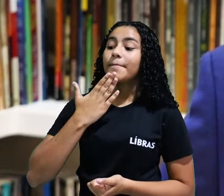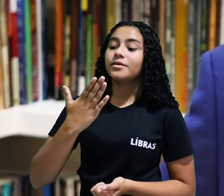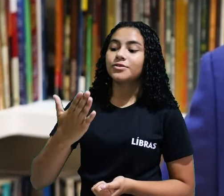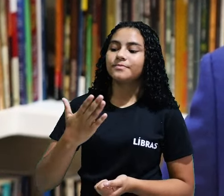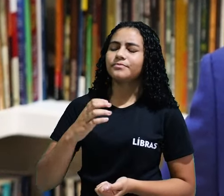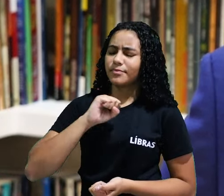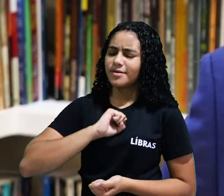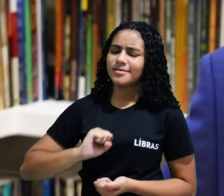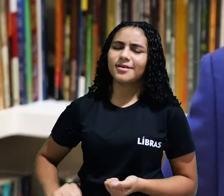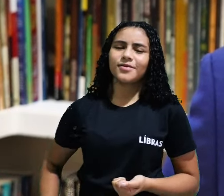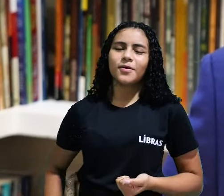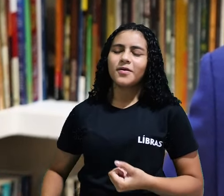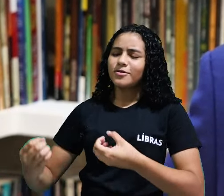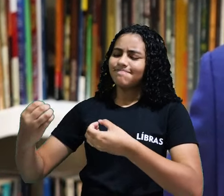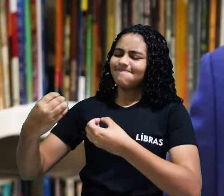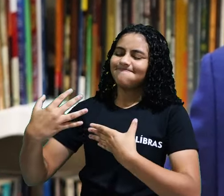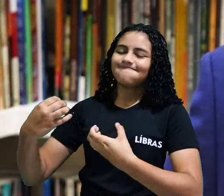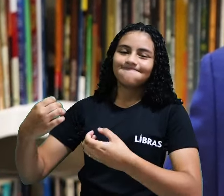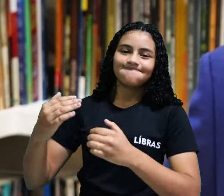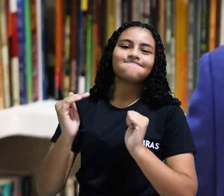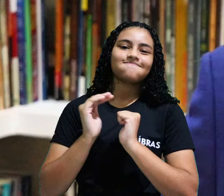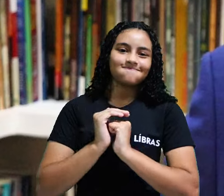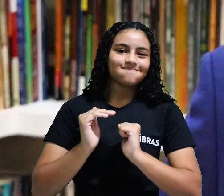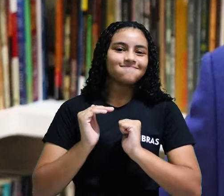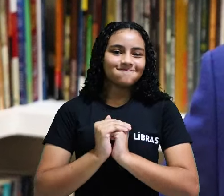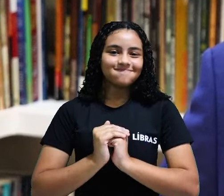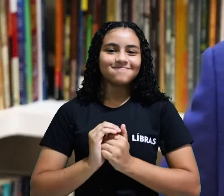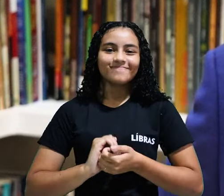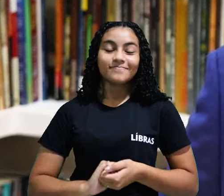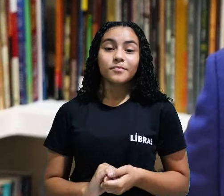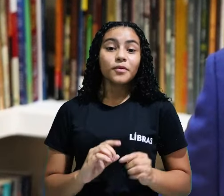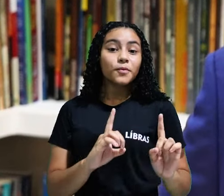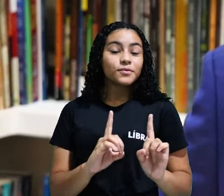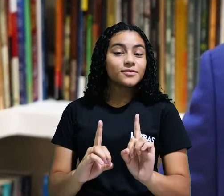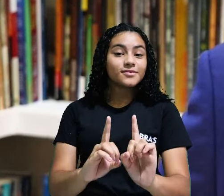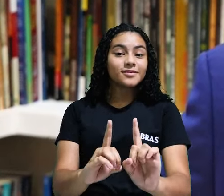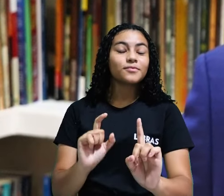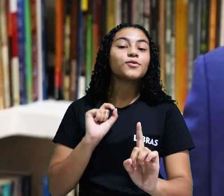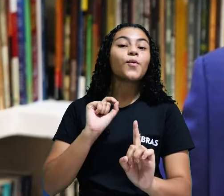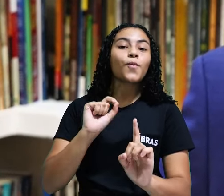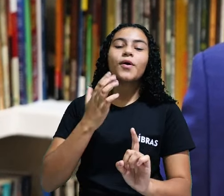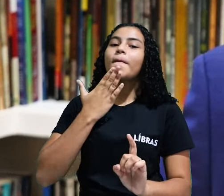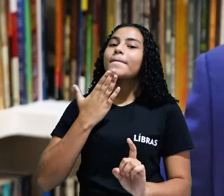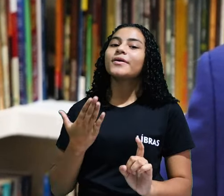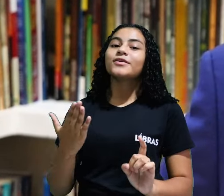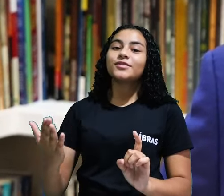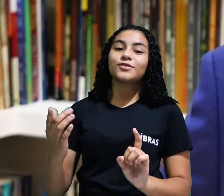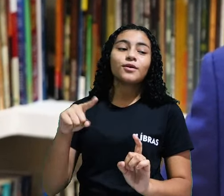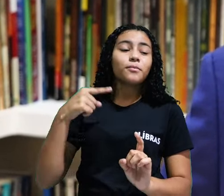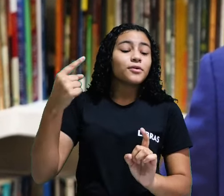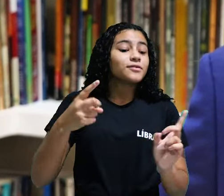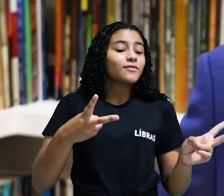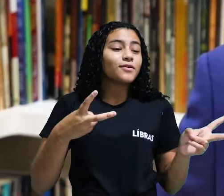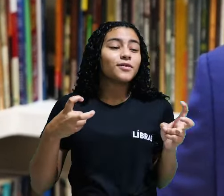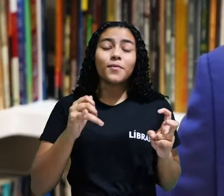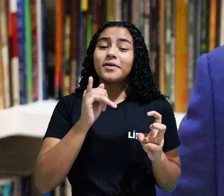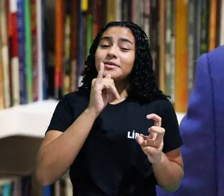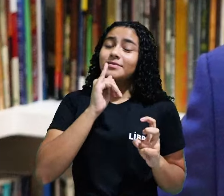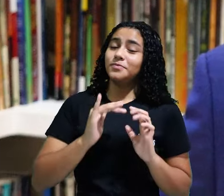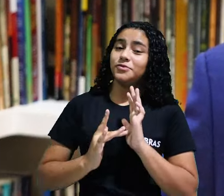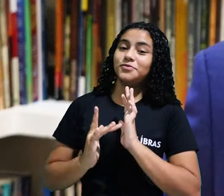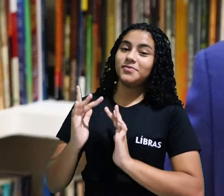pedido: Senhor, ensina-nos a orar. Os discípulos fizeram o pedido após verem o exemplo